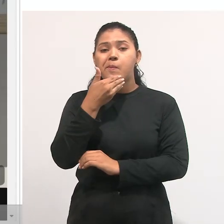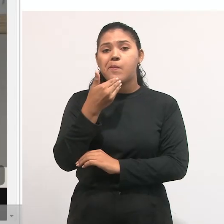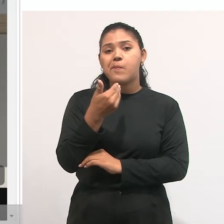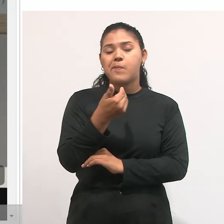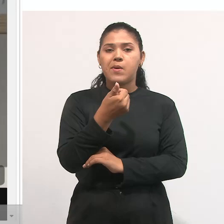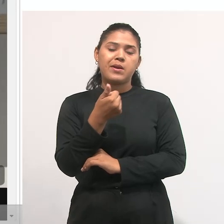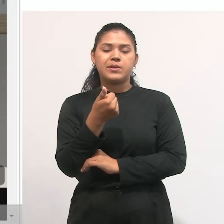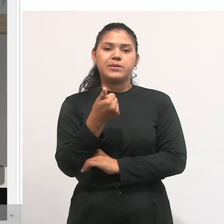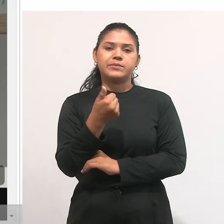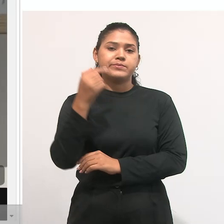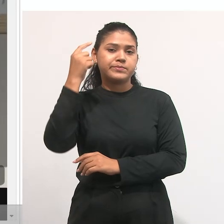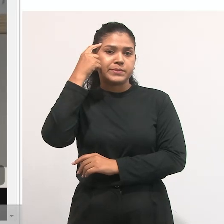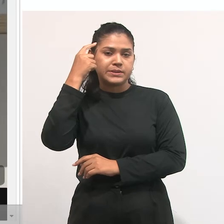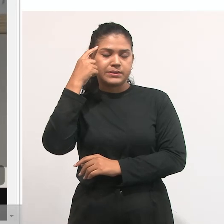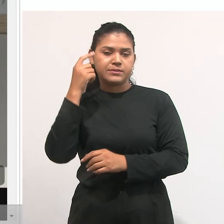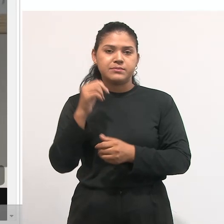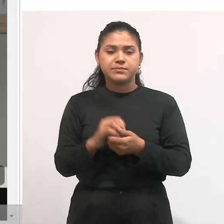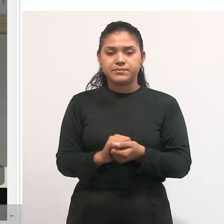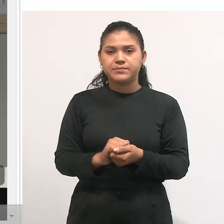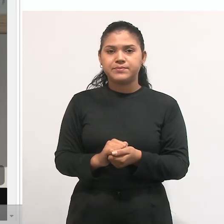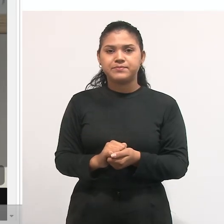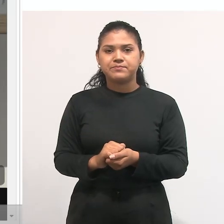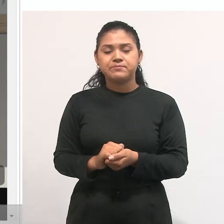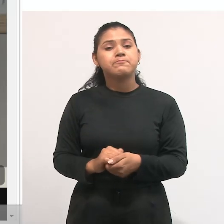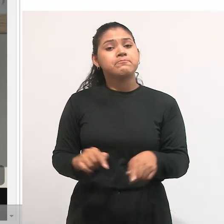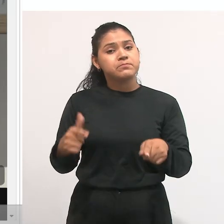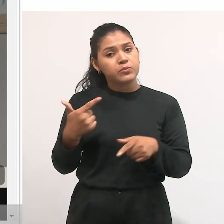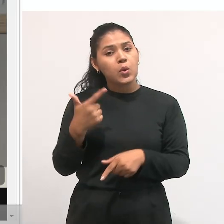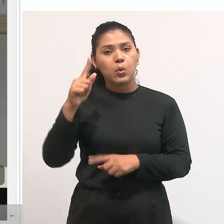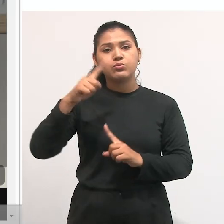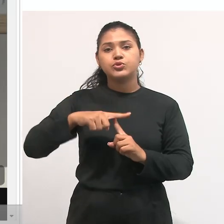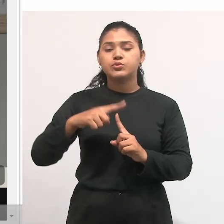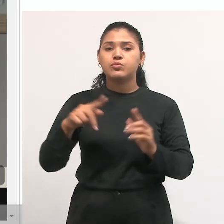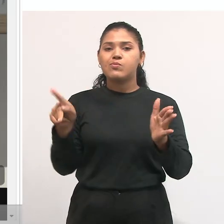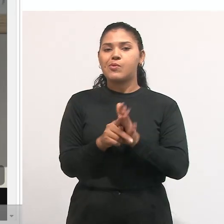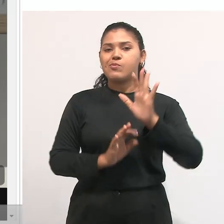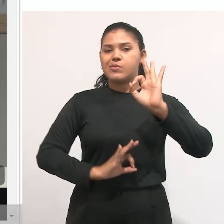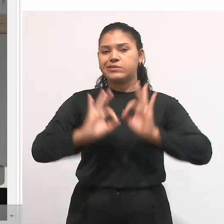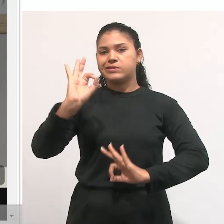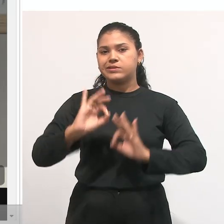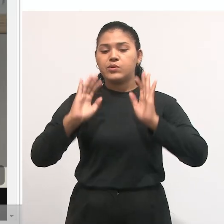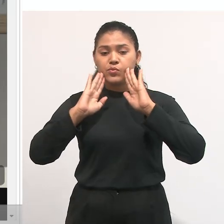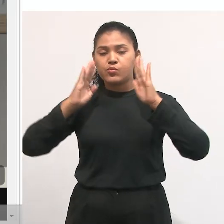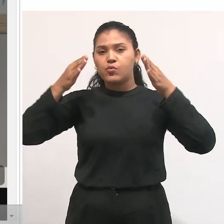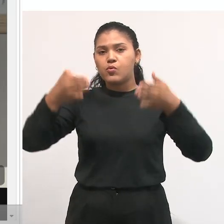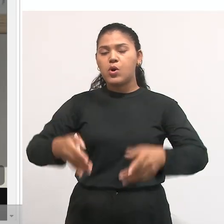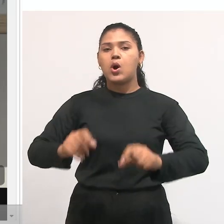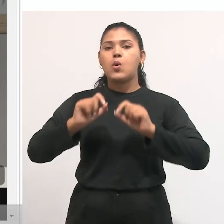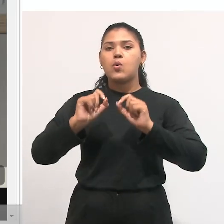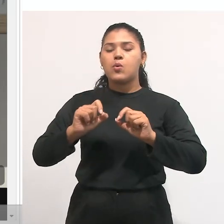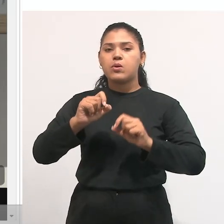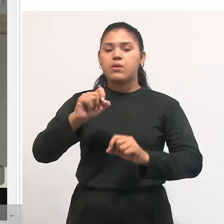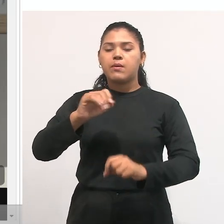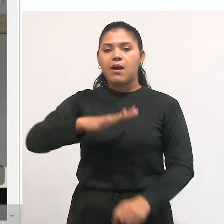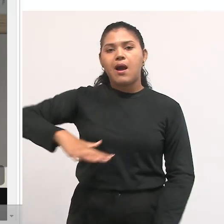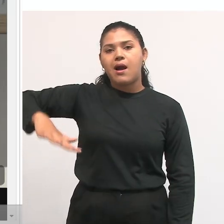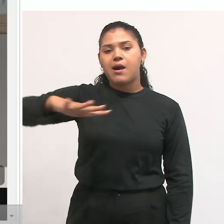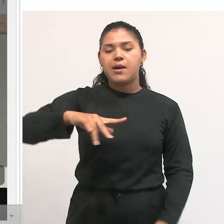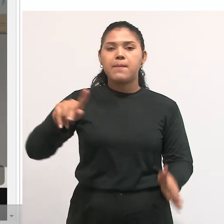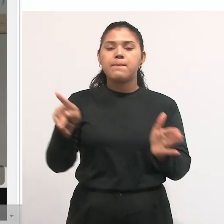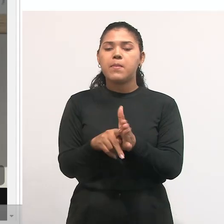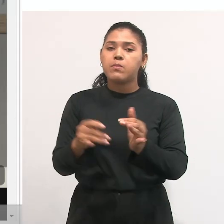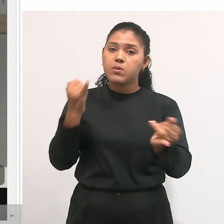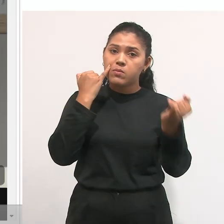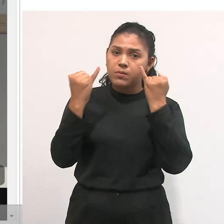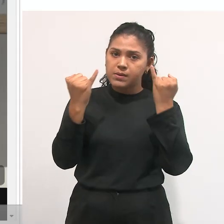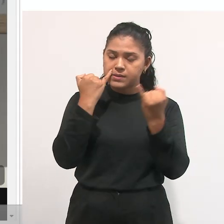organização disciplinar. Outra forma de organização é a modalidade com enfoque no conhecimento ou campos do saber, que são